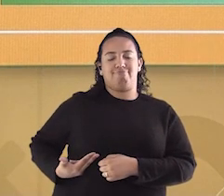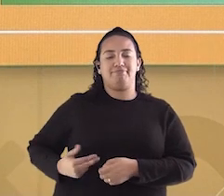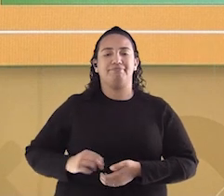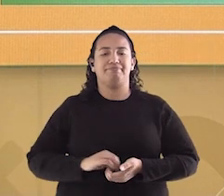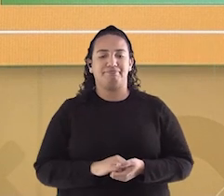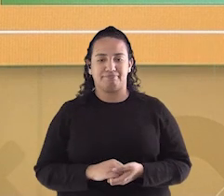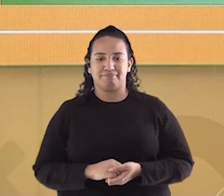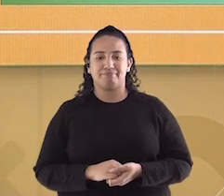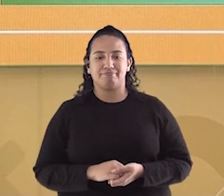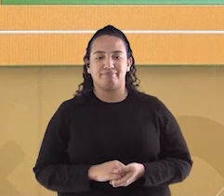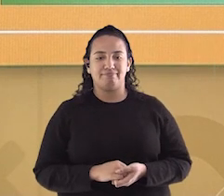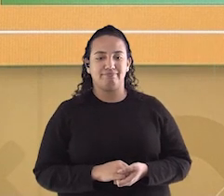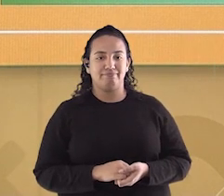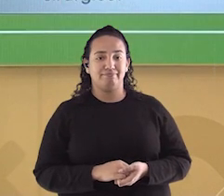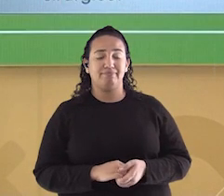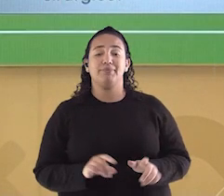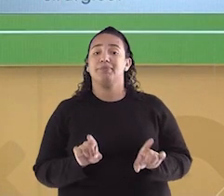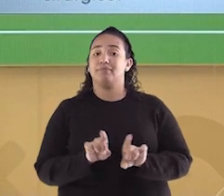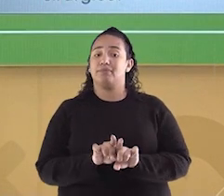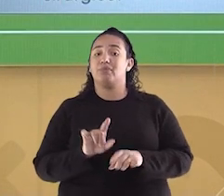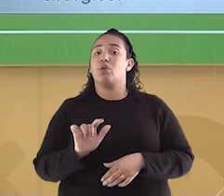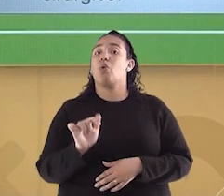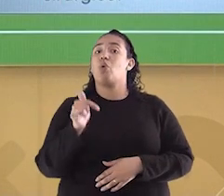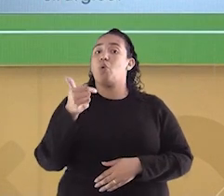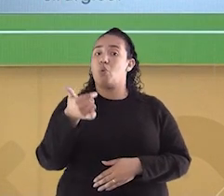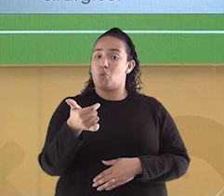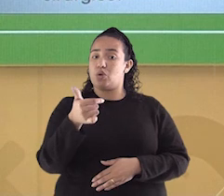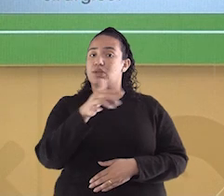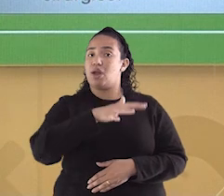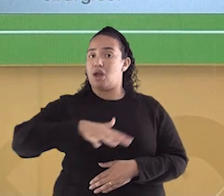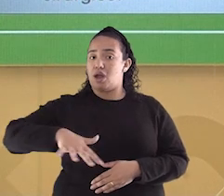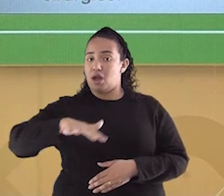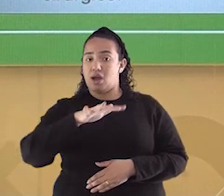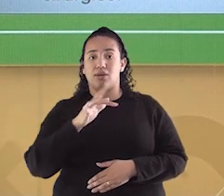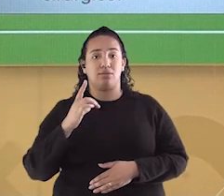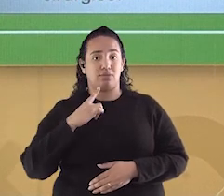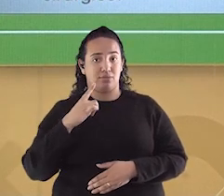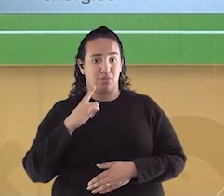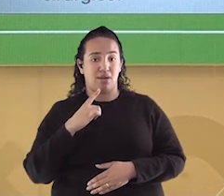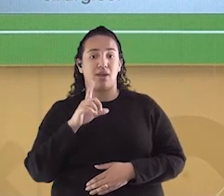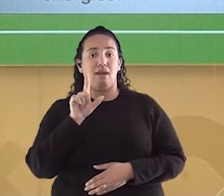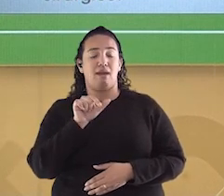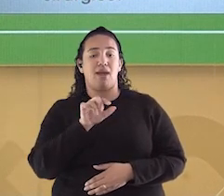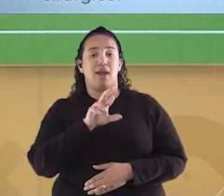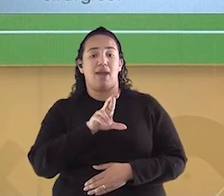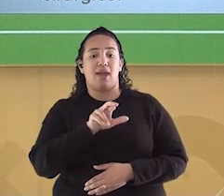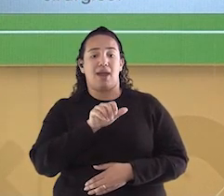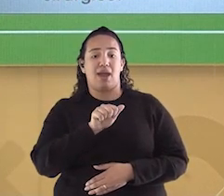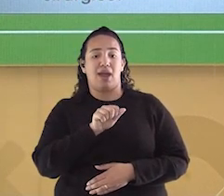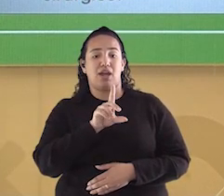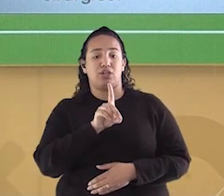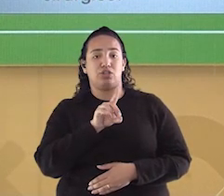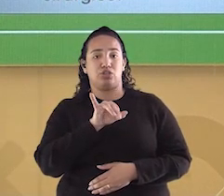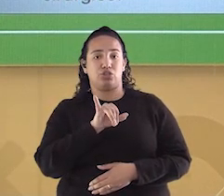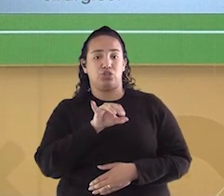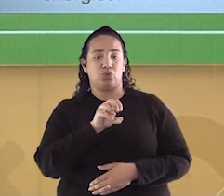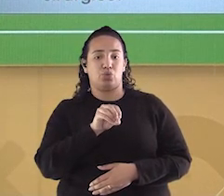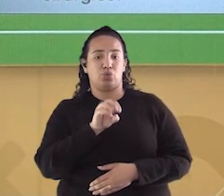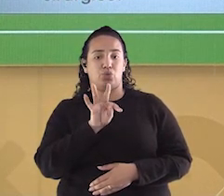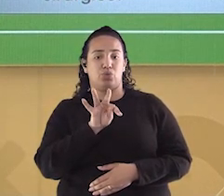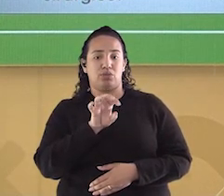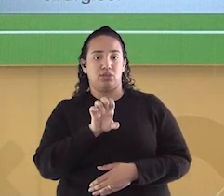nossa pele. Outra área da medicina que utiliza a radiação é a radioterapia. Tá? Nesse caso, ela usa o